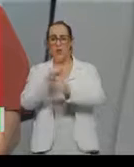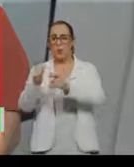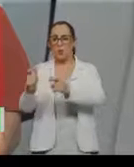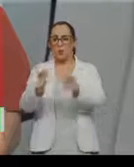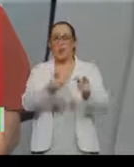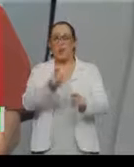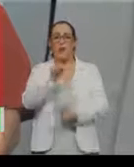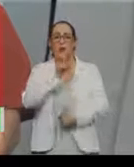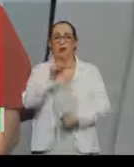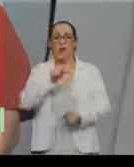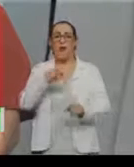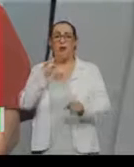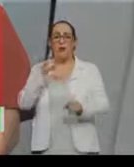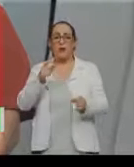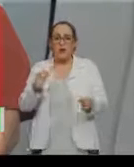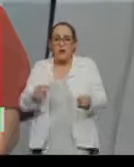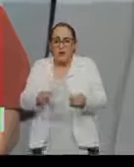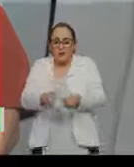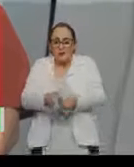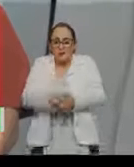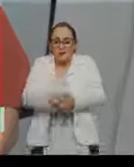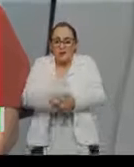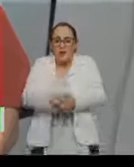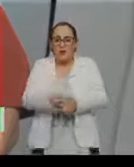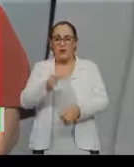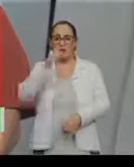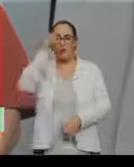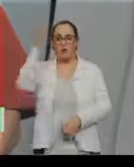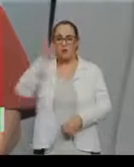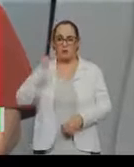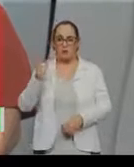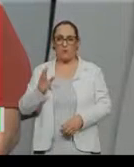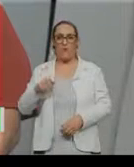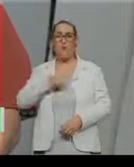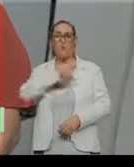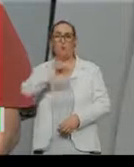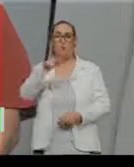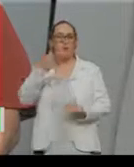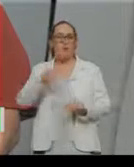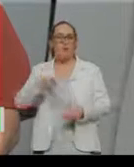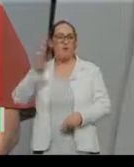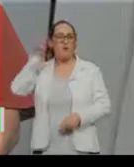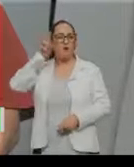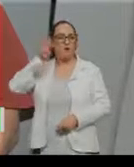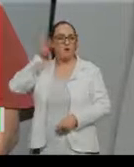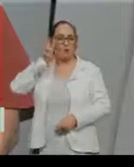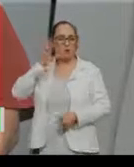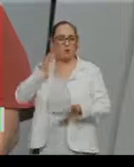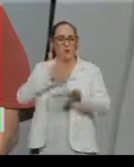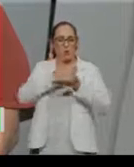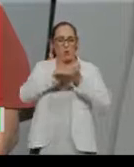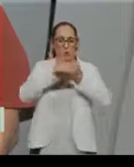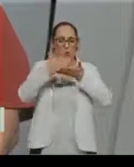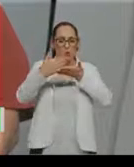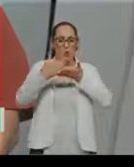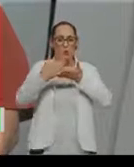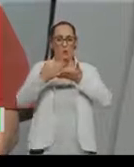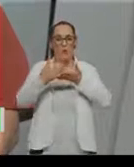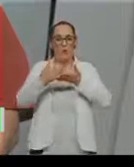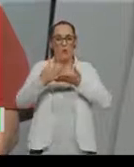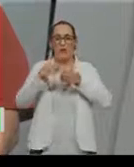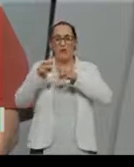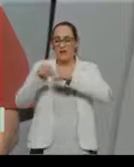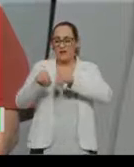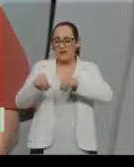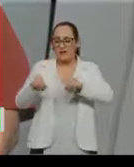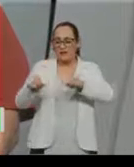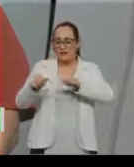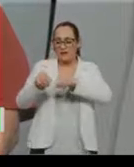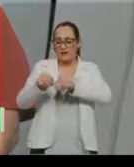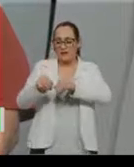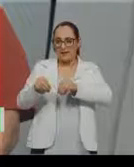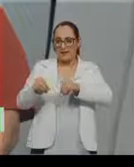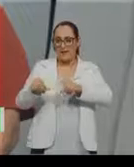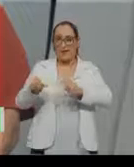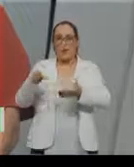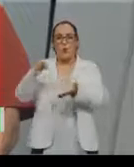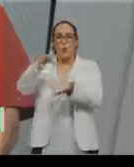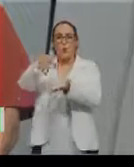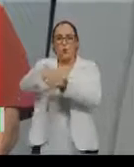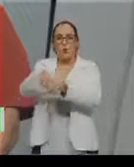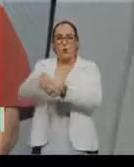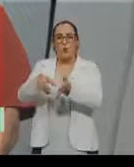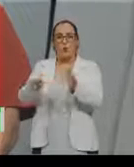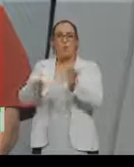do Brasil. Você tem que lembrar que, a princípio, o terreno da colônia brasileira pertencente a